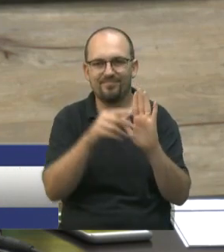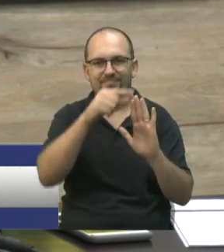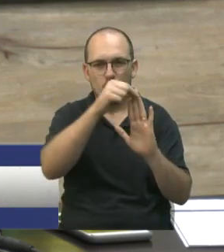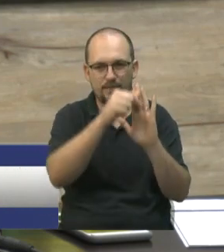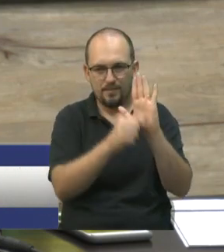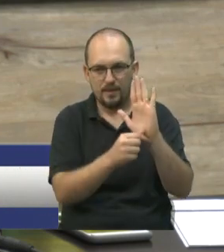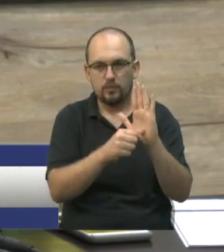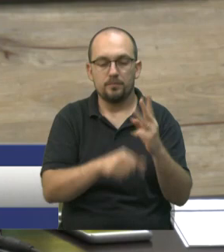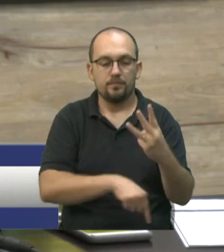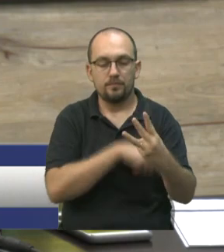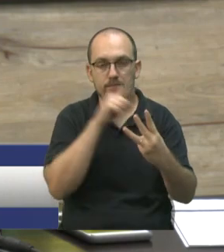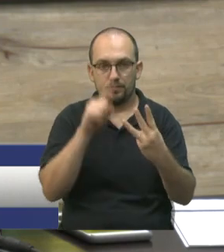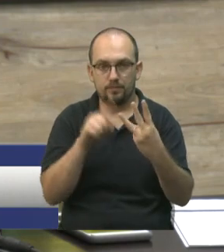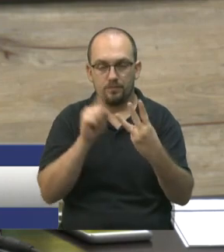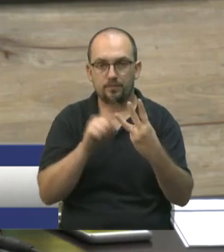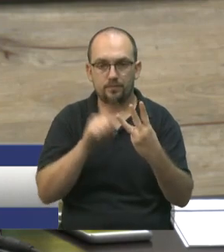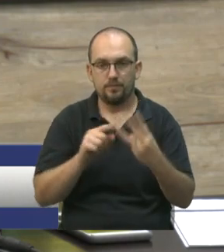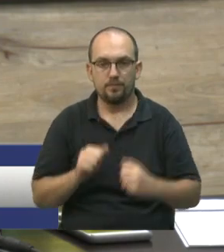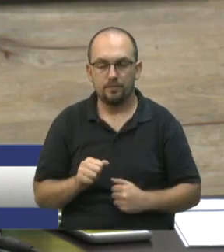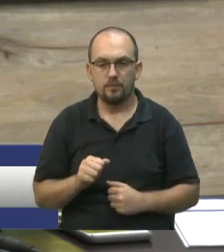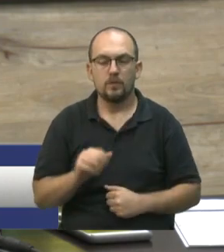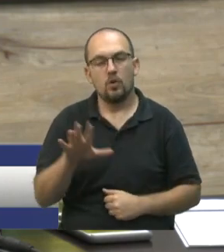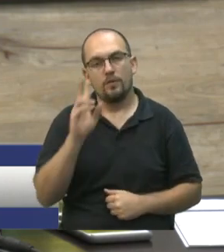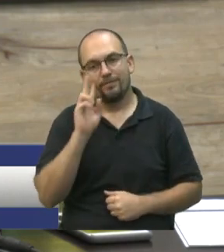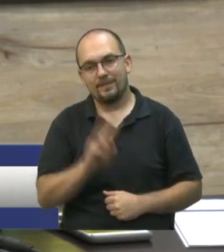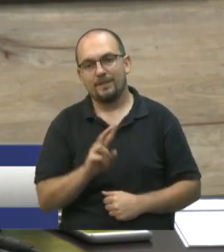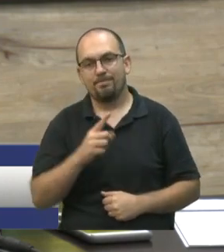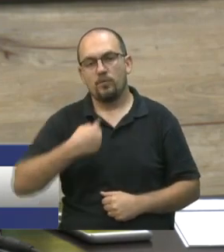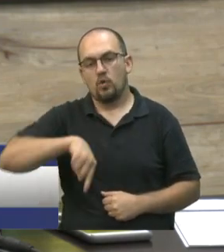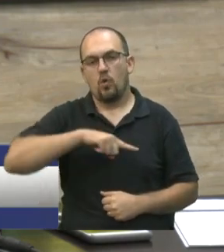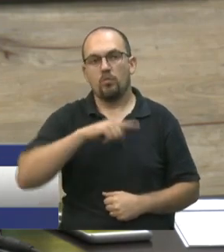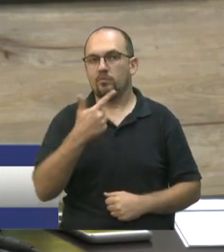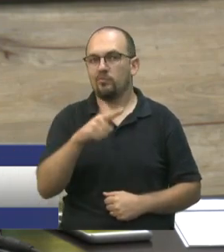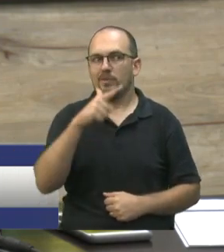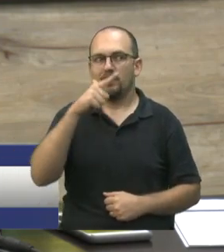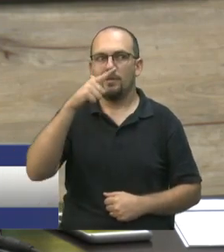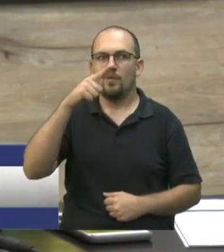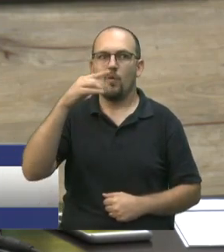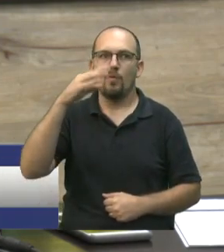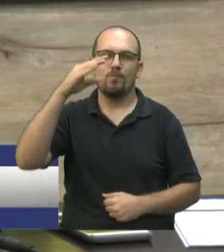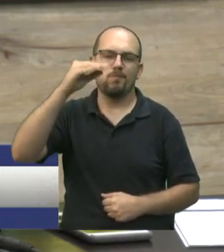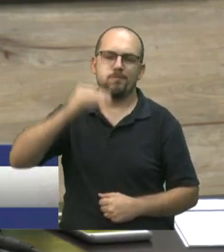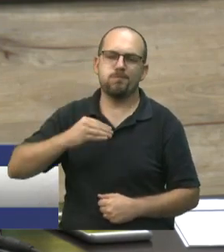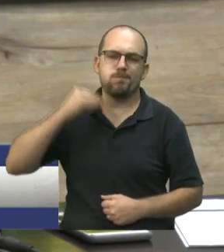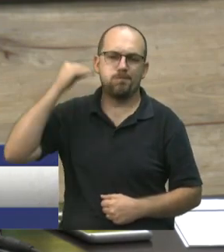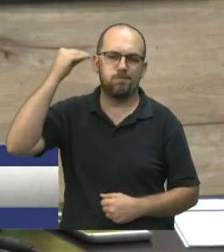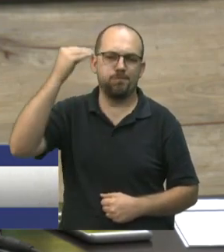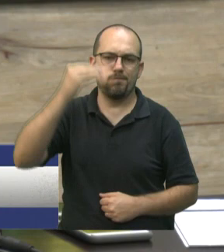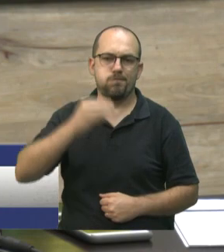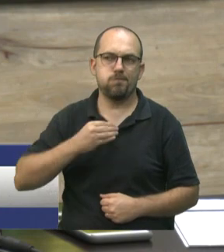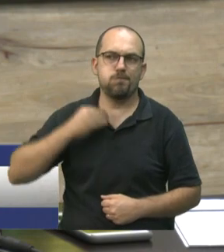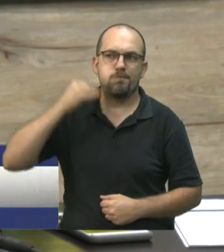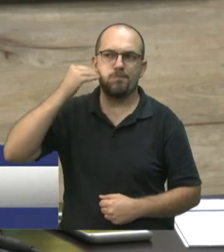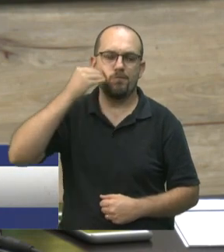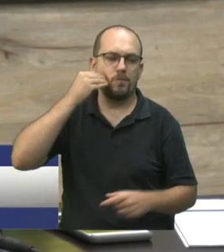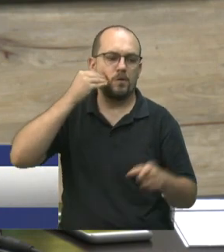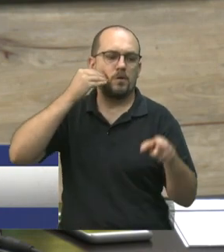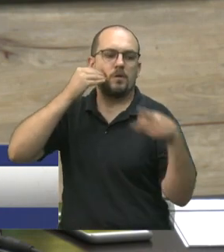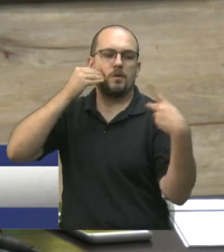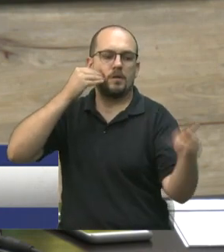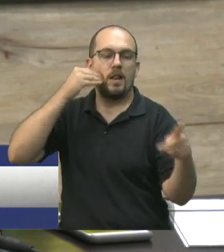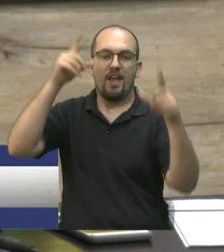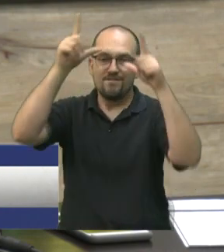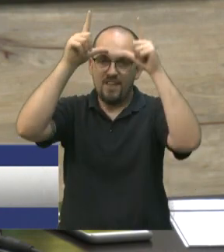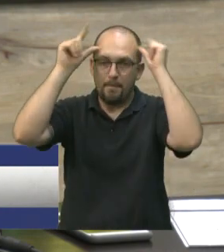terceira pergunta, veja, nós não temos o know-how de um técnico da